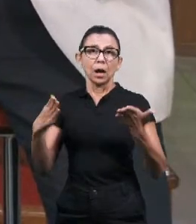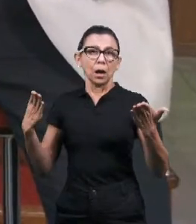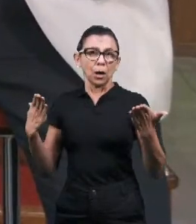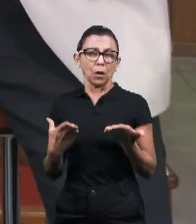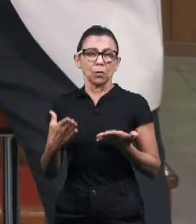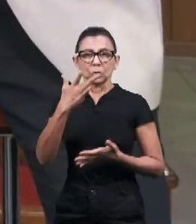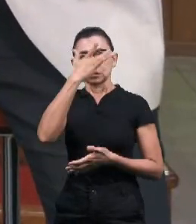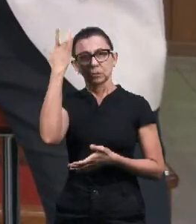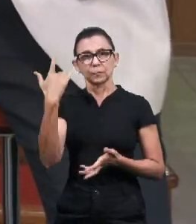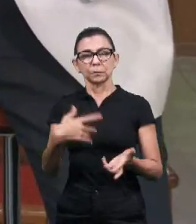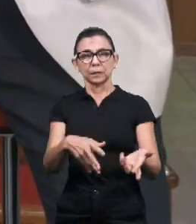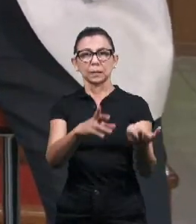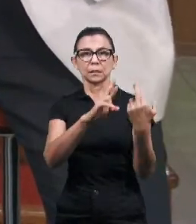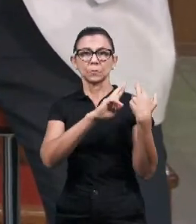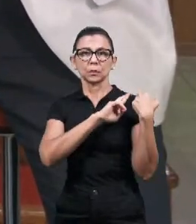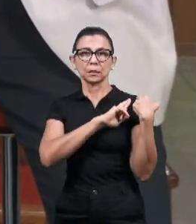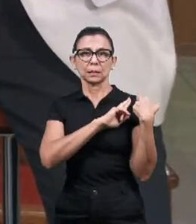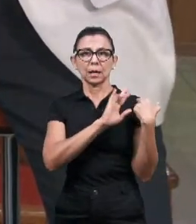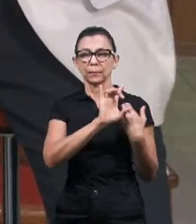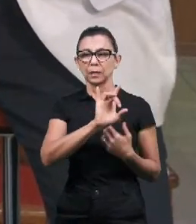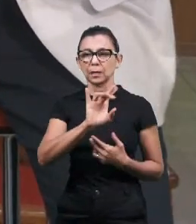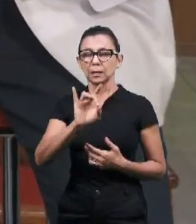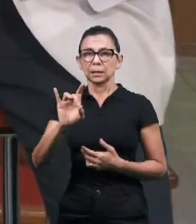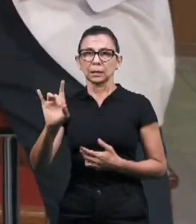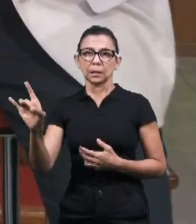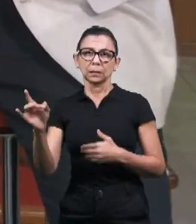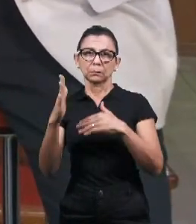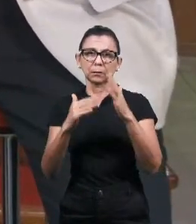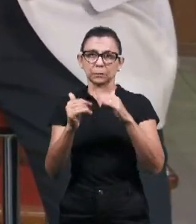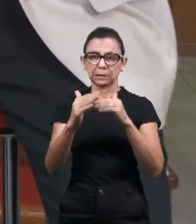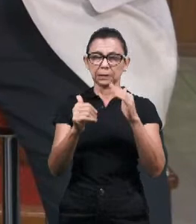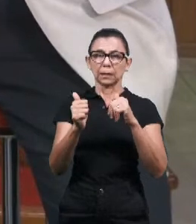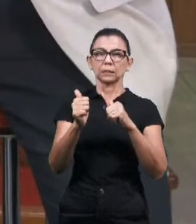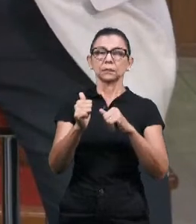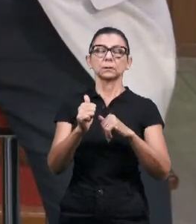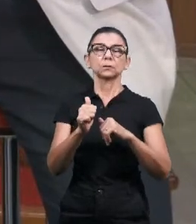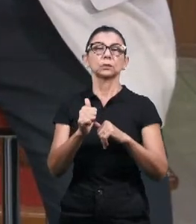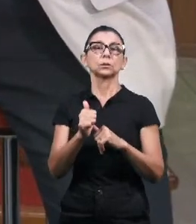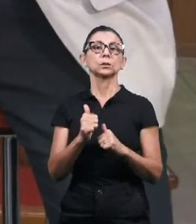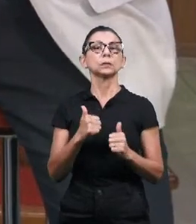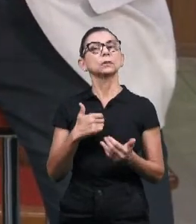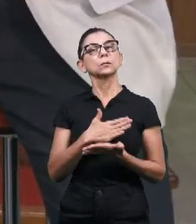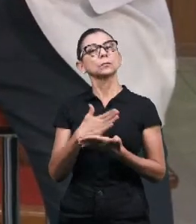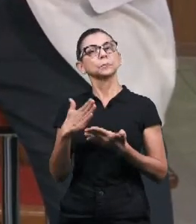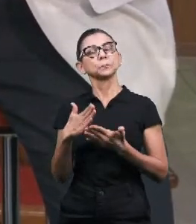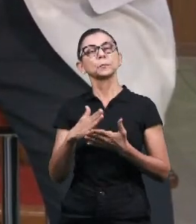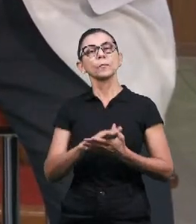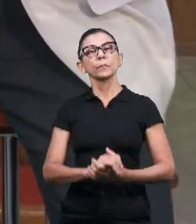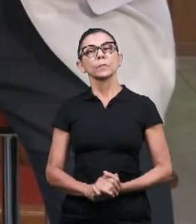cada naipe, soprano, tenor, baixo, tendo um responsável. E aí passou a existir o grupo Manaim,